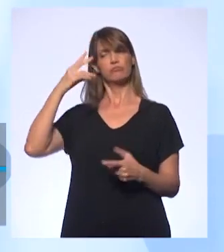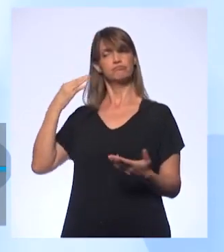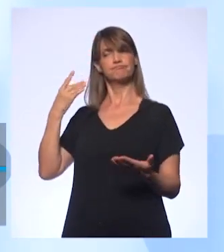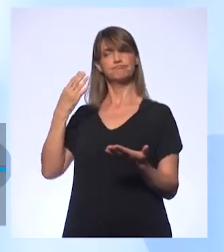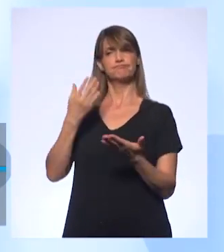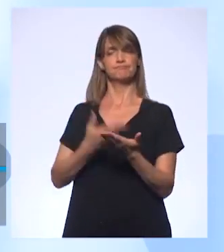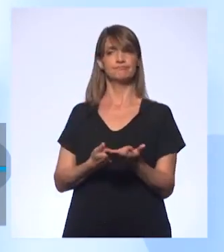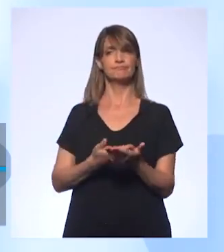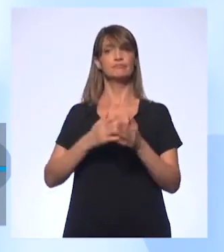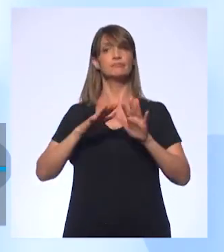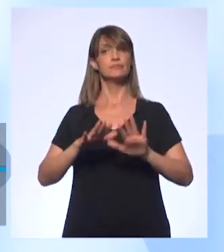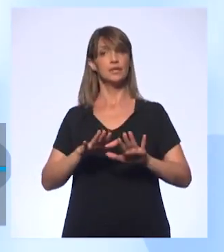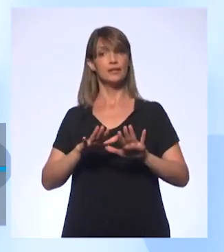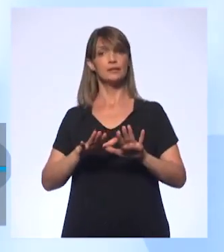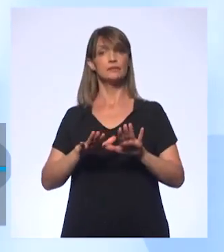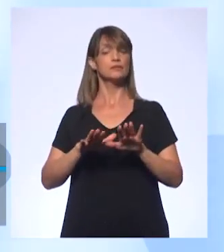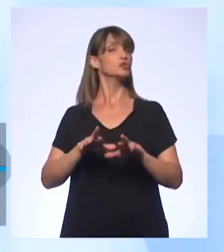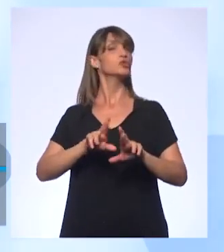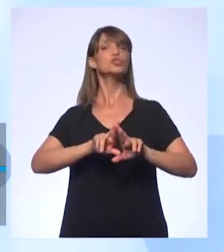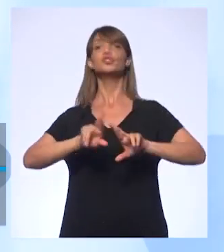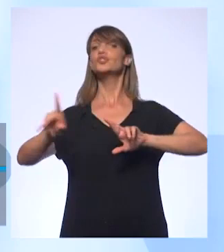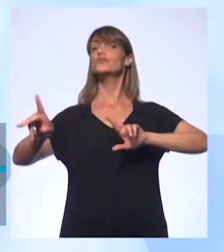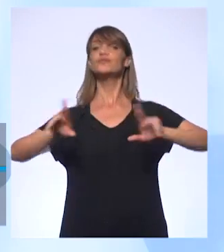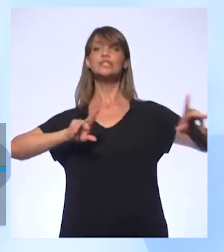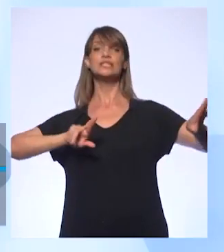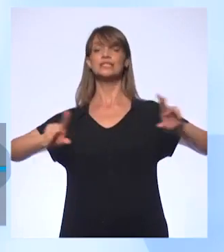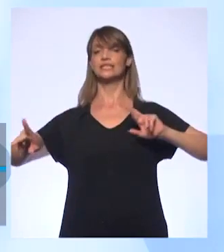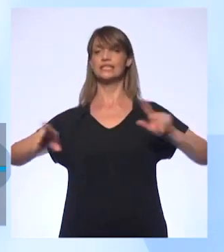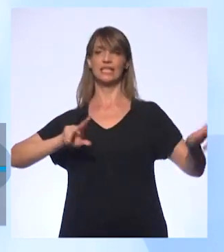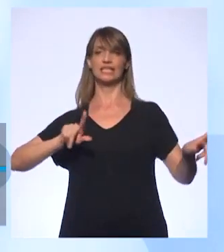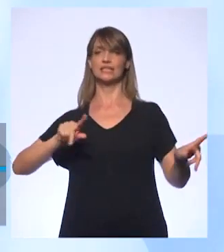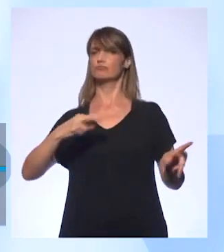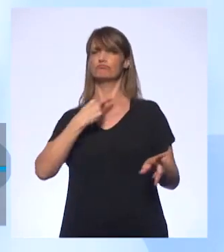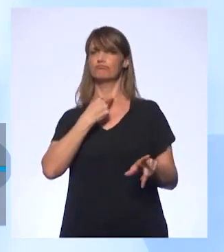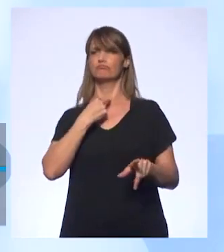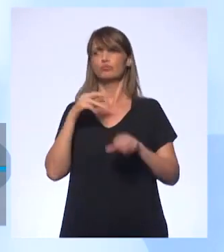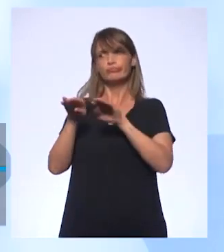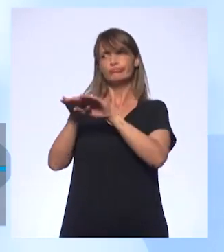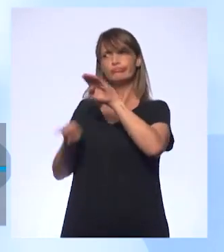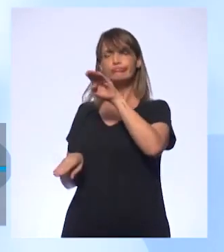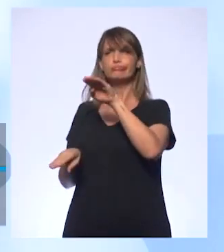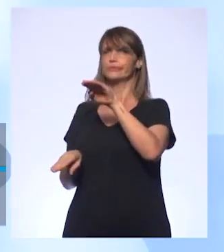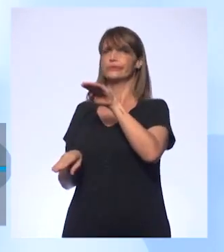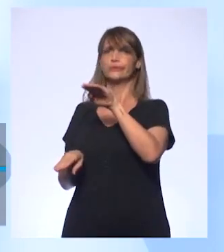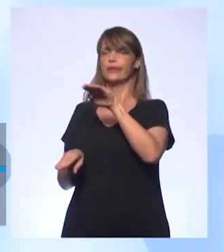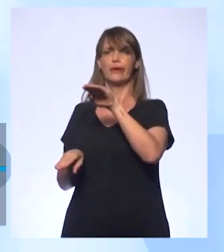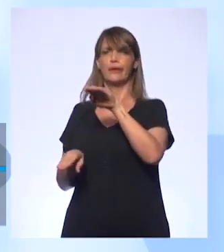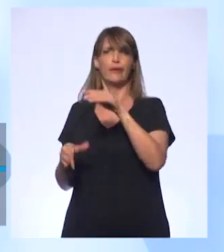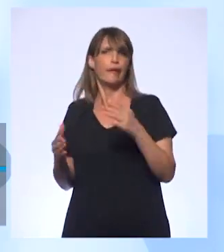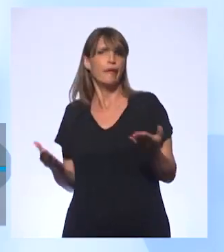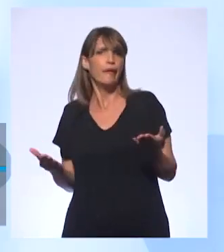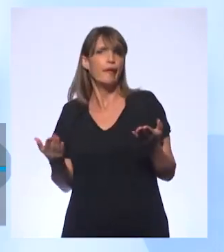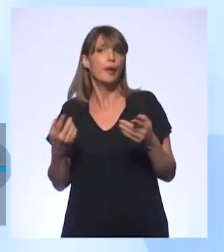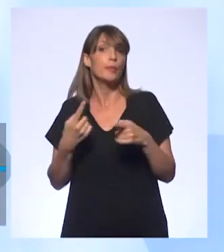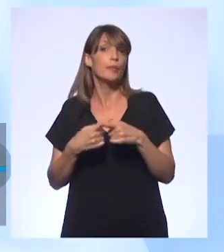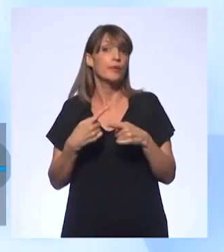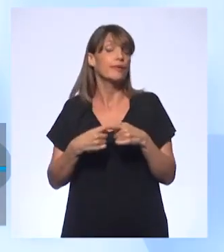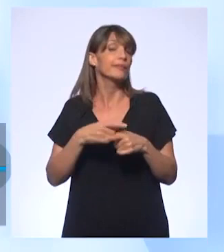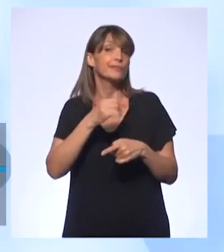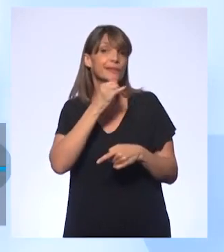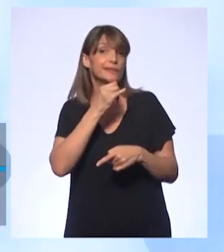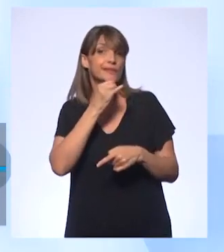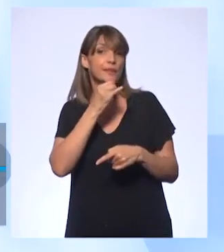as nossas diferenças não deveriam nos tornar desiguais ao ponto de alguns ter toda